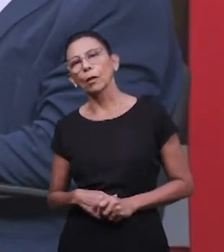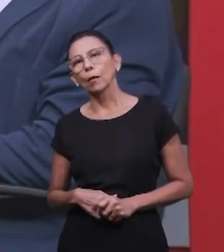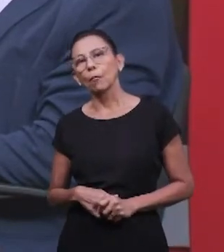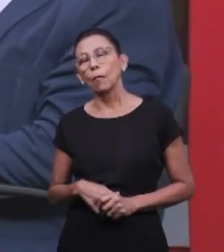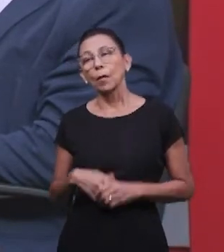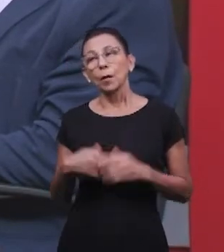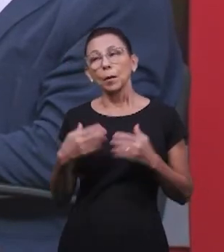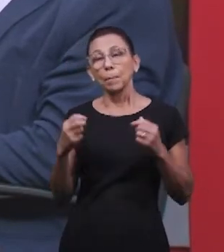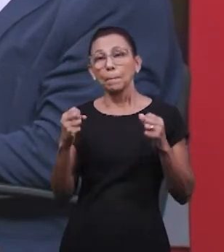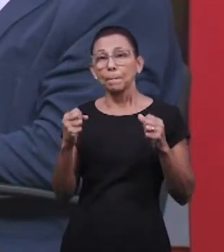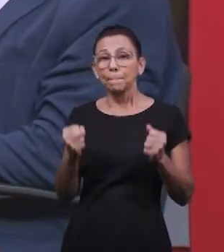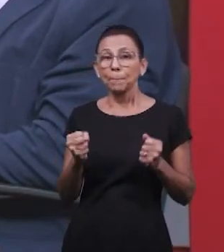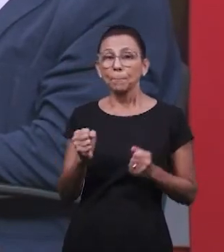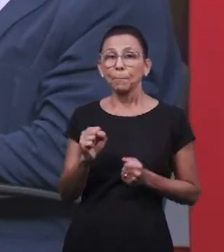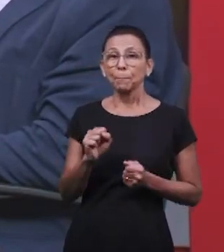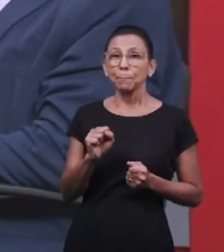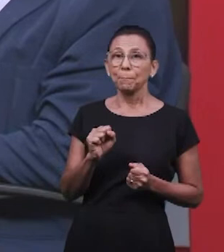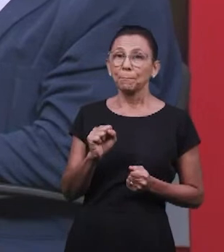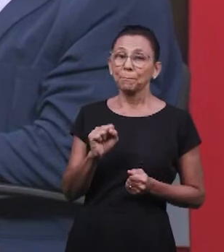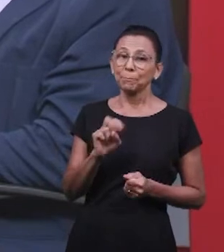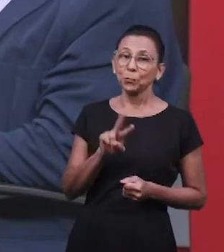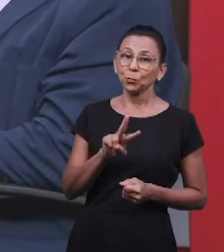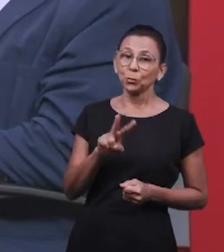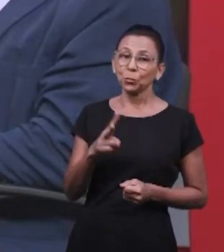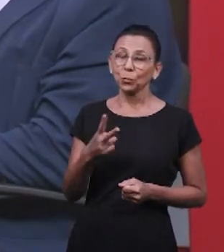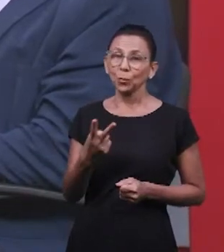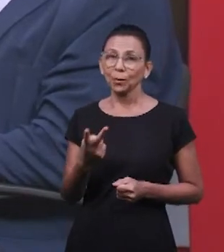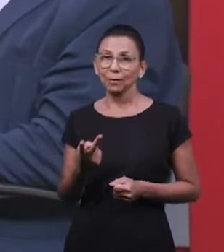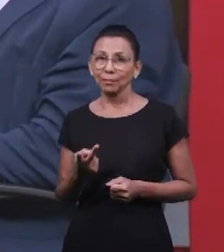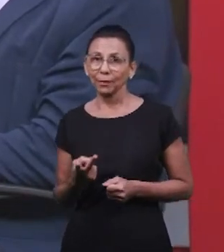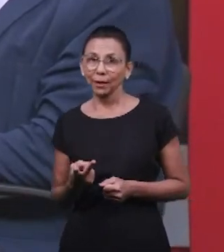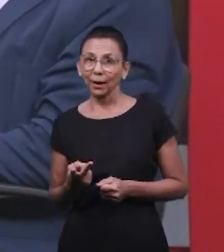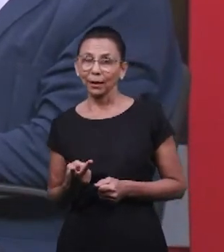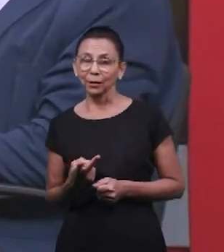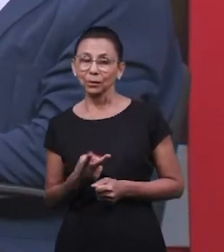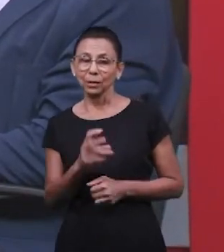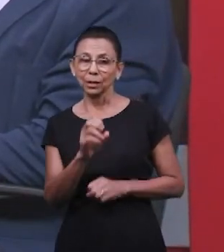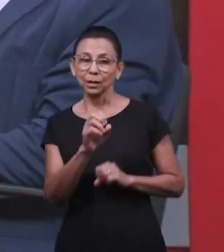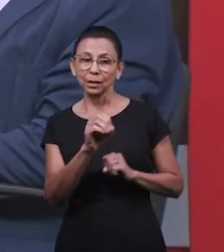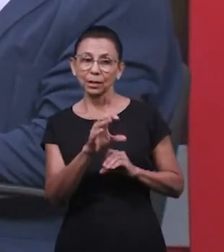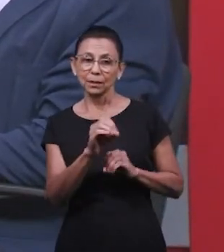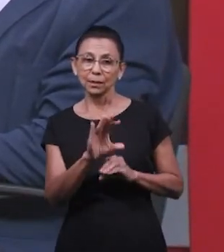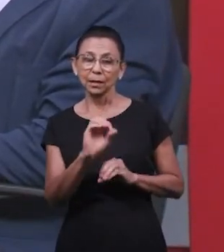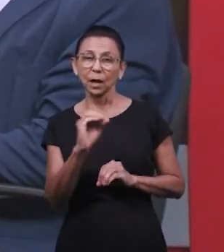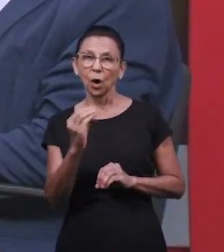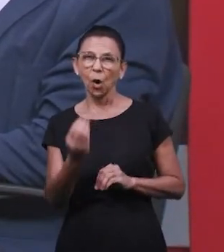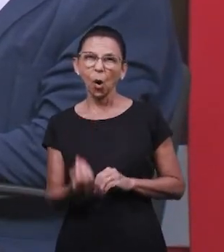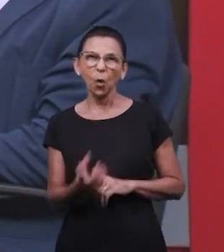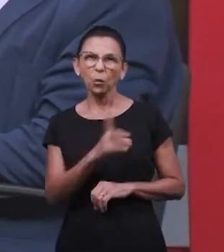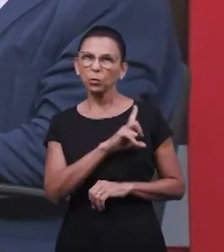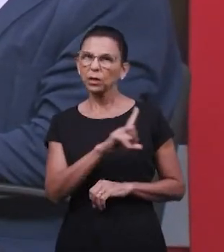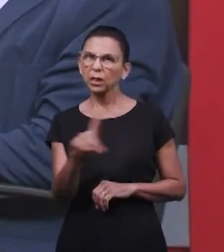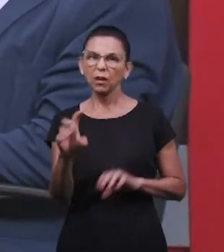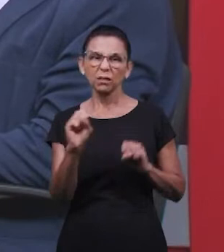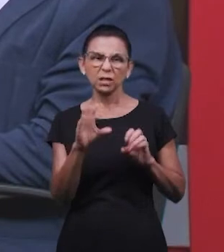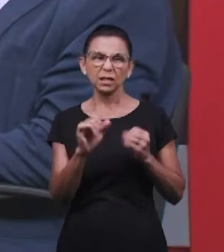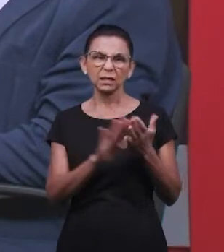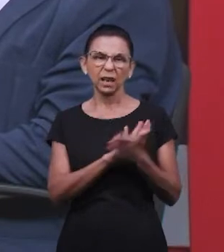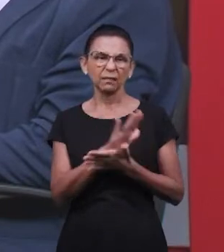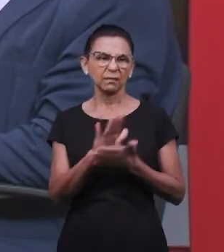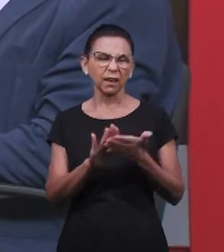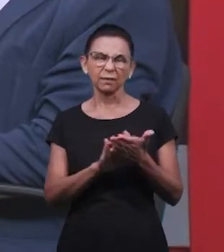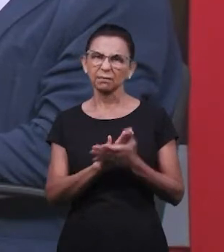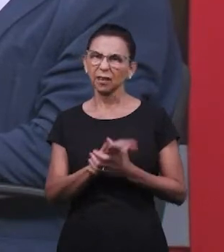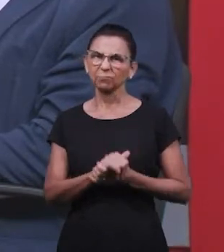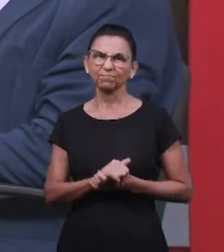o inverso, né, e pode perder tudo que de repente foi tentado no momento em que se